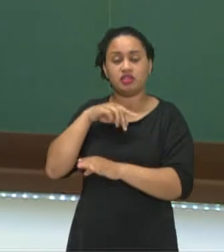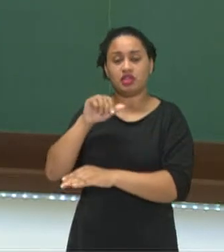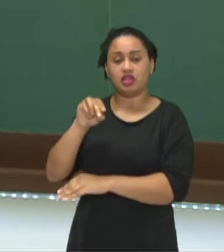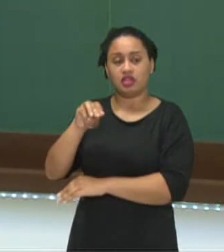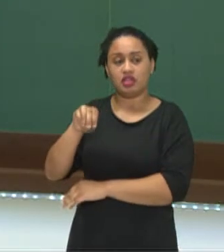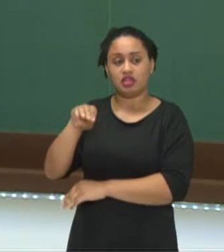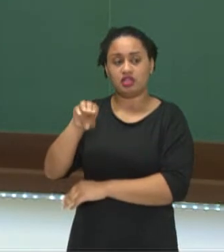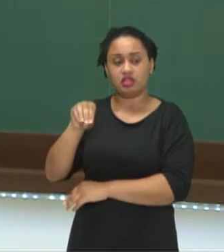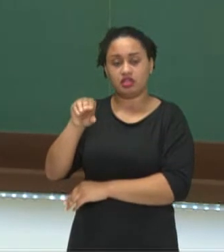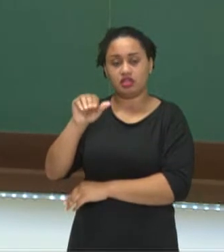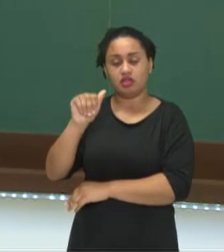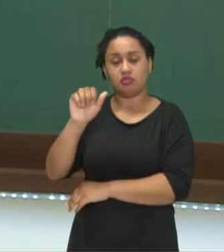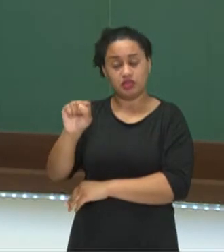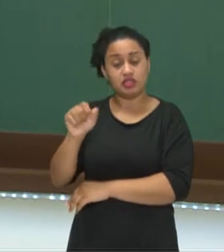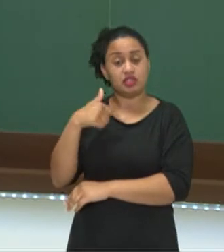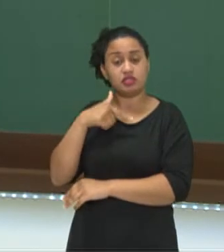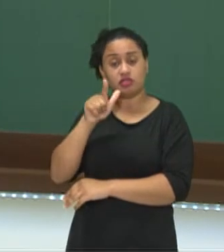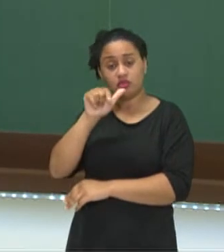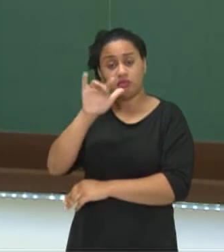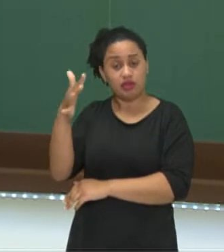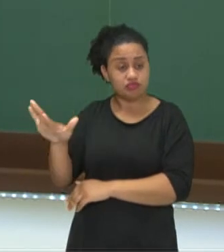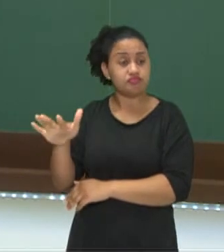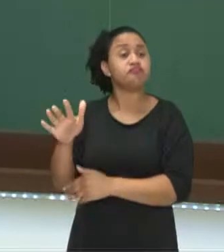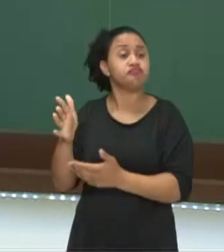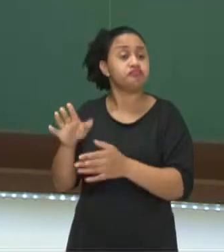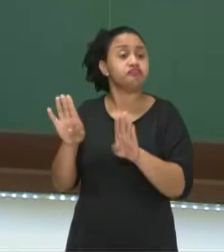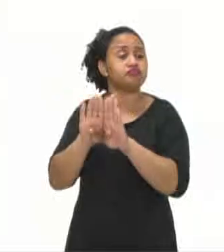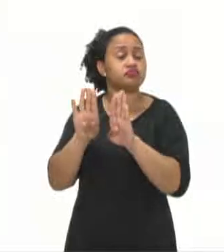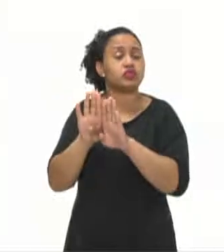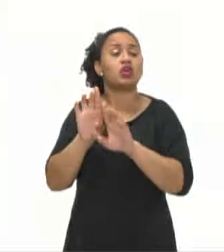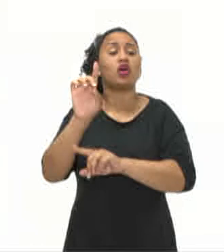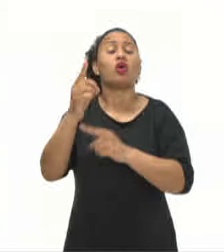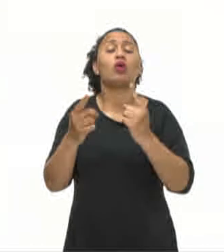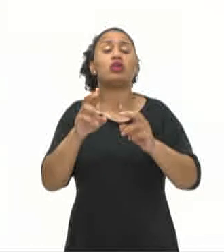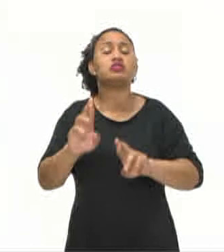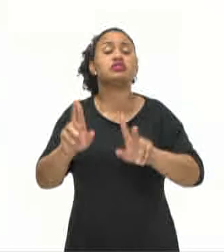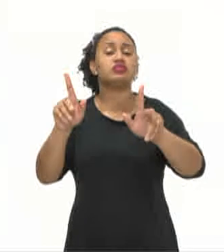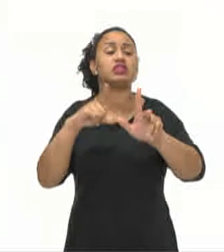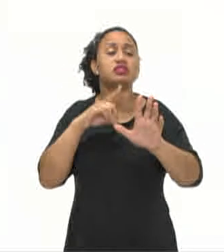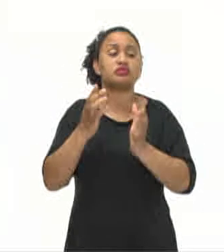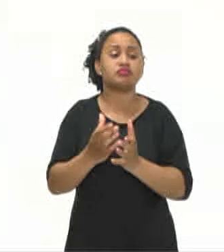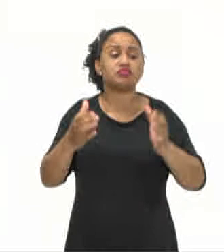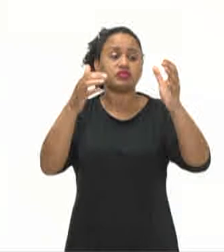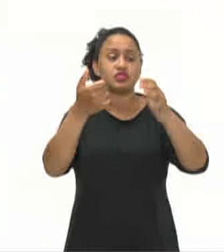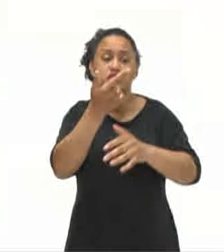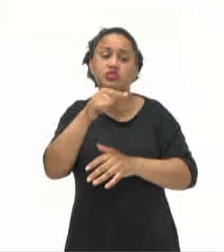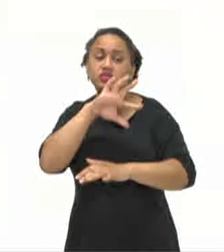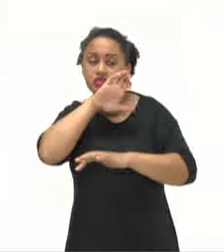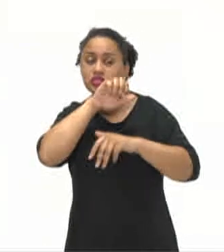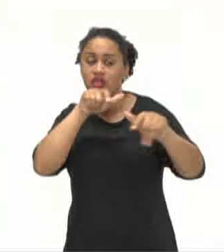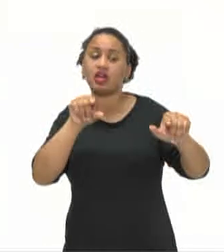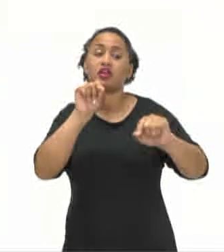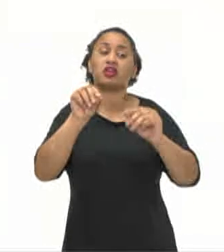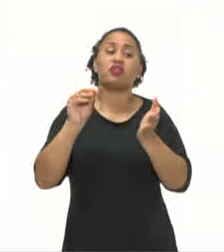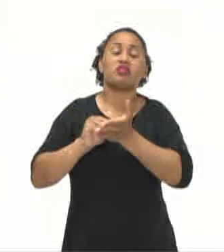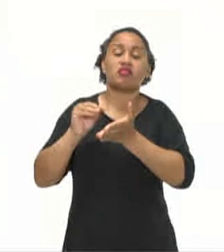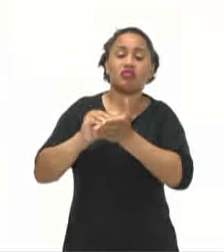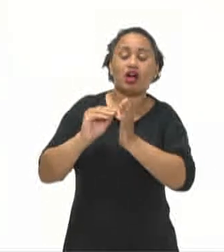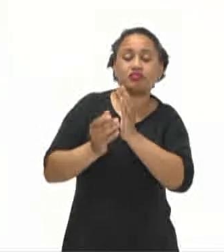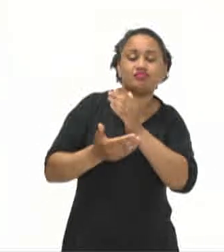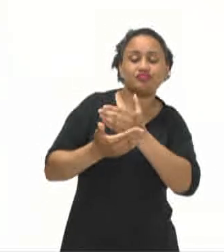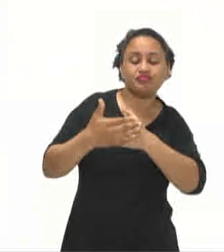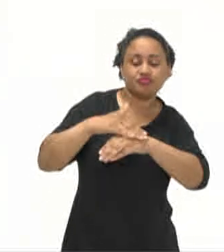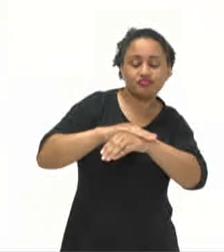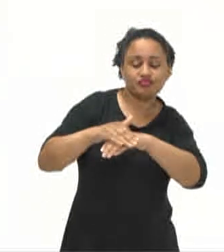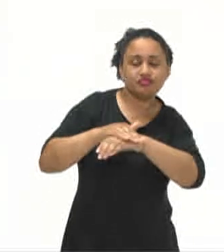elas pertencem ao filo Cnidaria, por exemplo. O que diferencia as esponjas dos outros animais é a ausência de